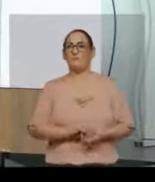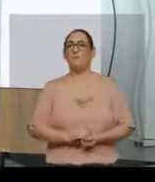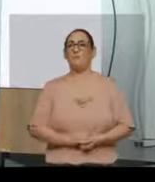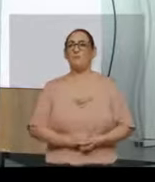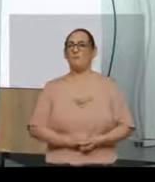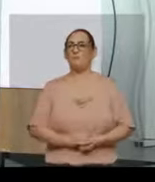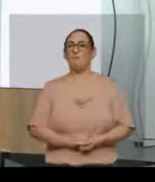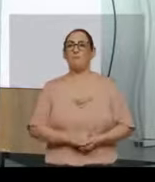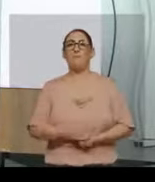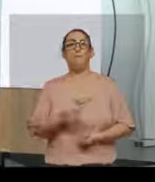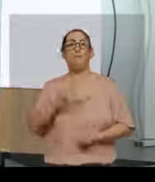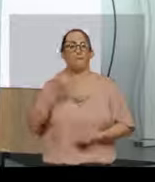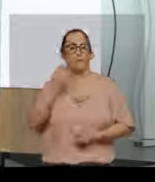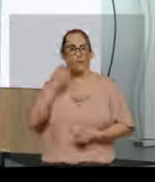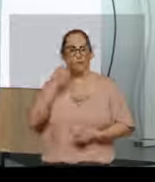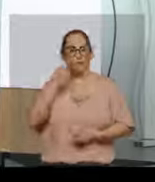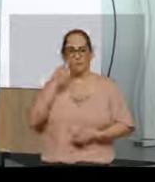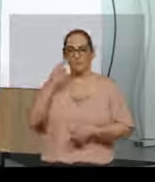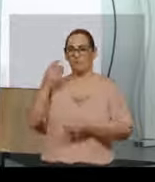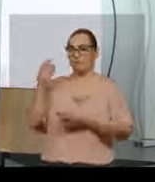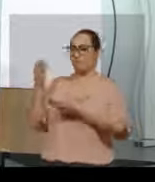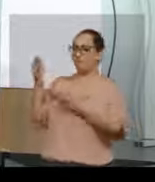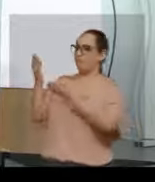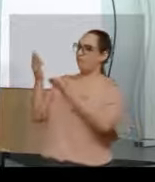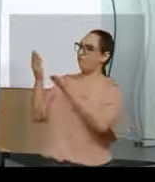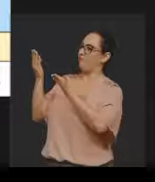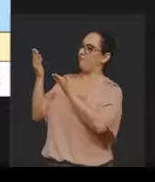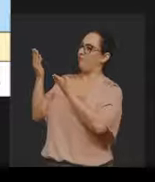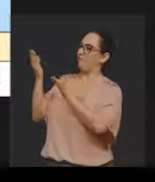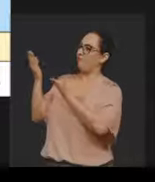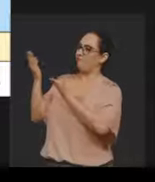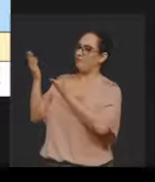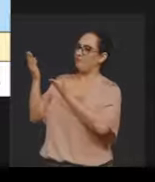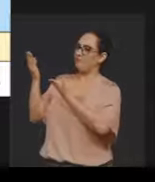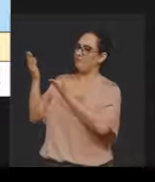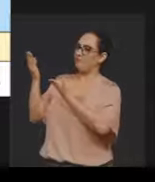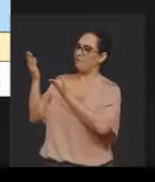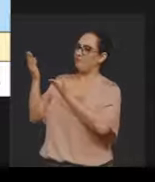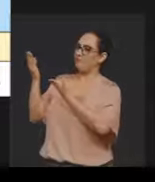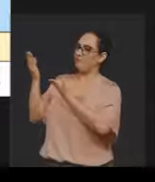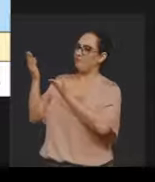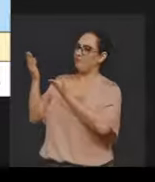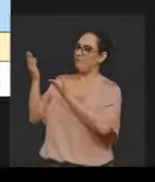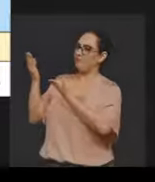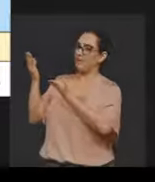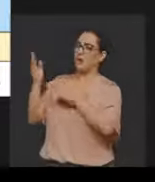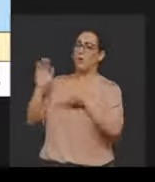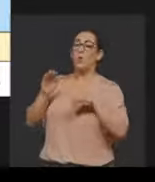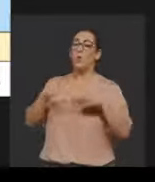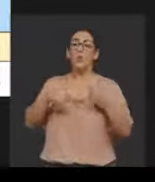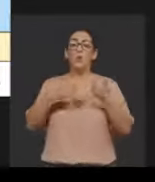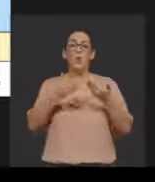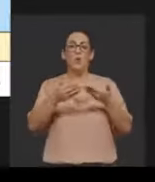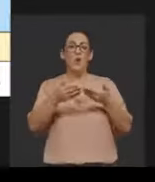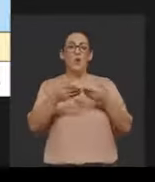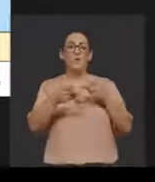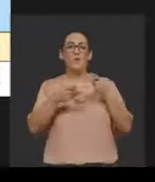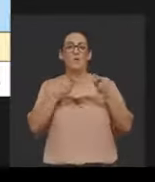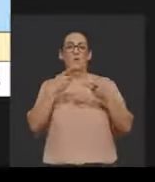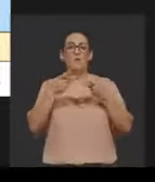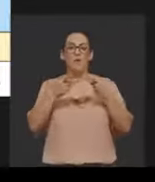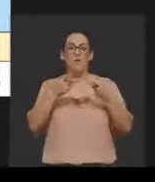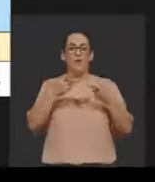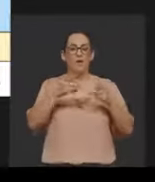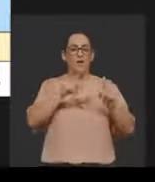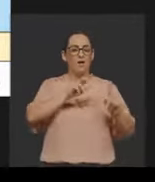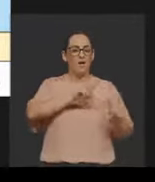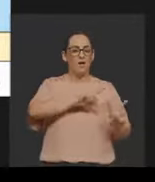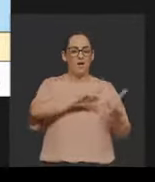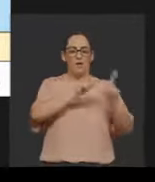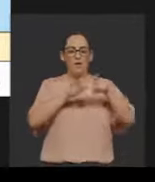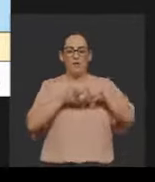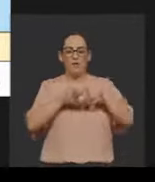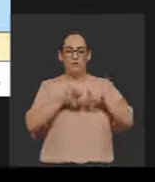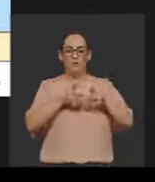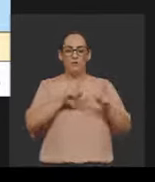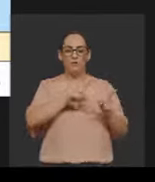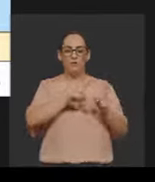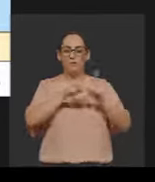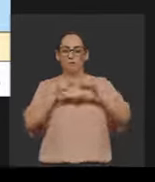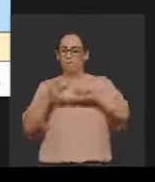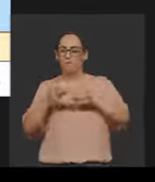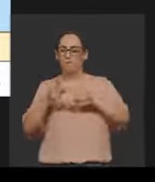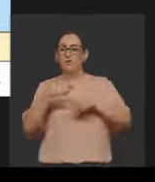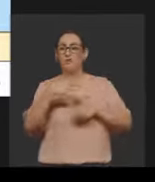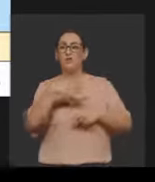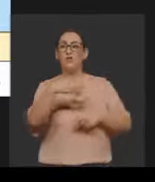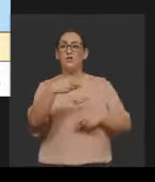Vamos lá. Quando eu falo aqui, então, de alternância de gerações, o que eu estou falando? Eu estou falando